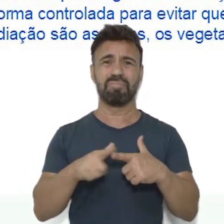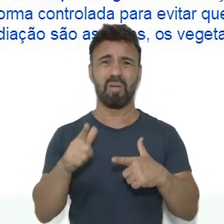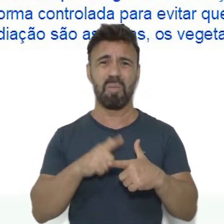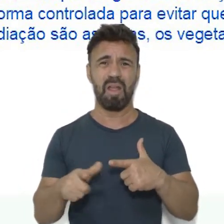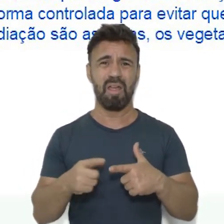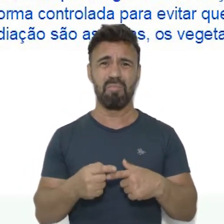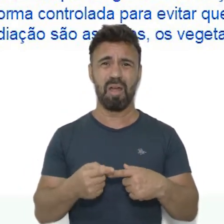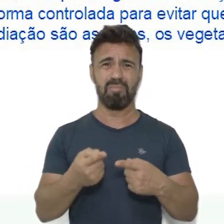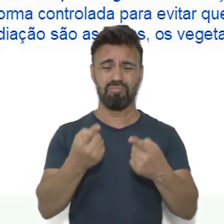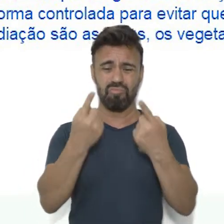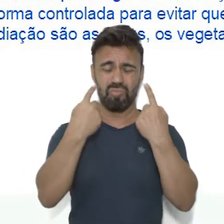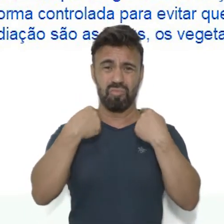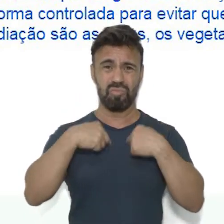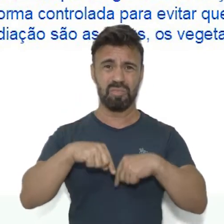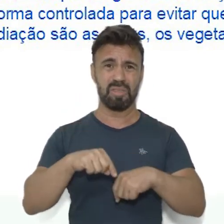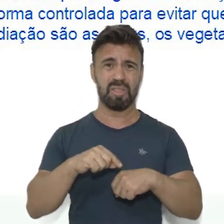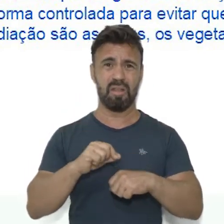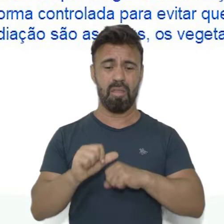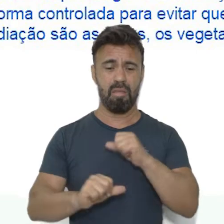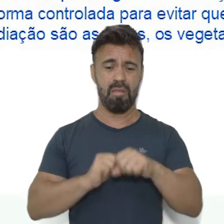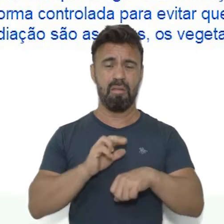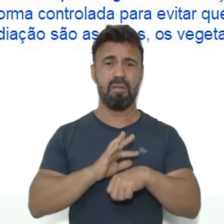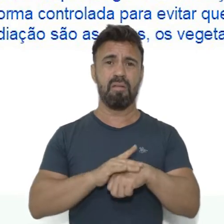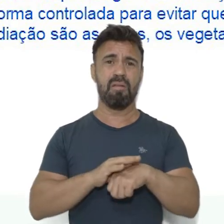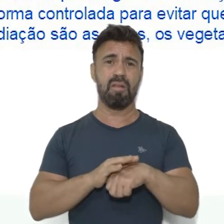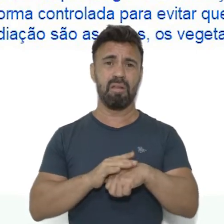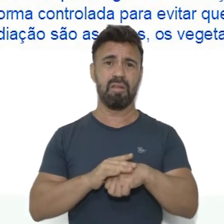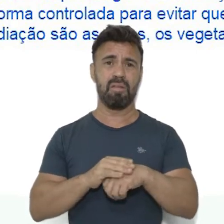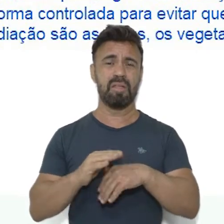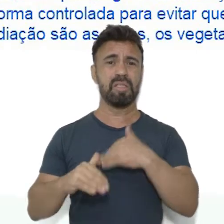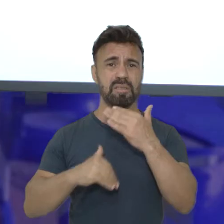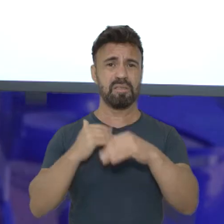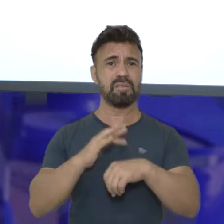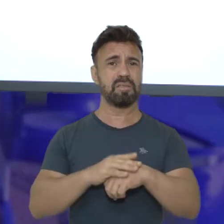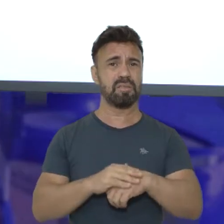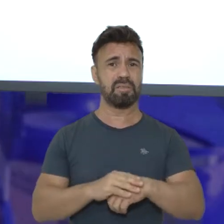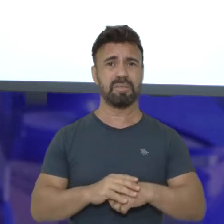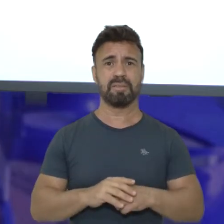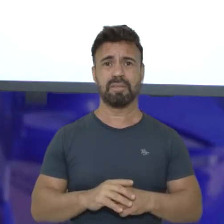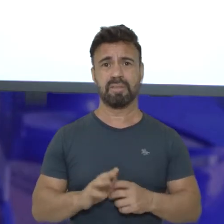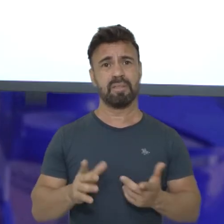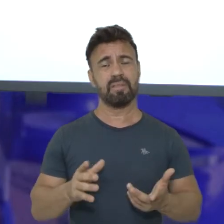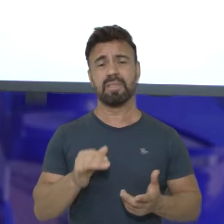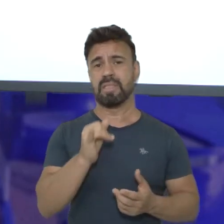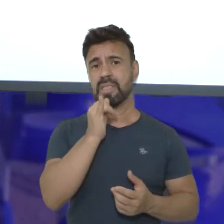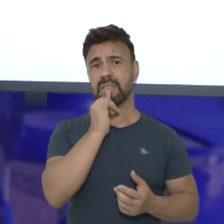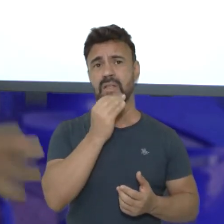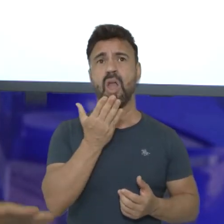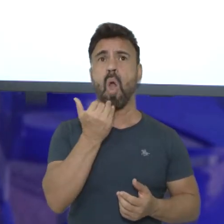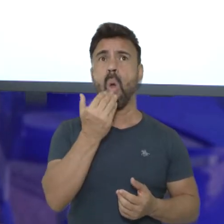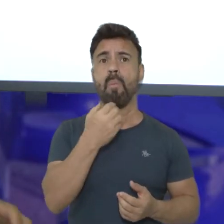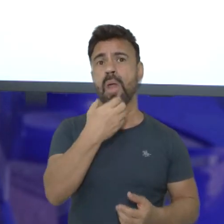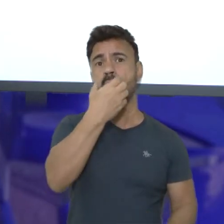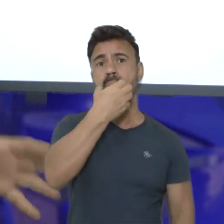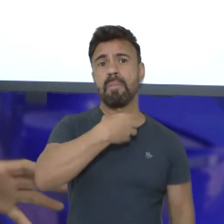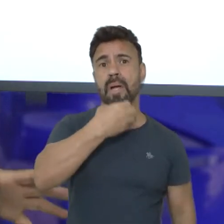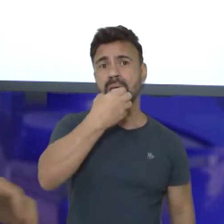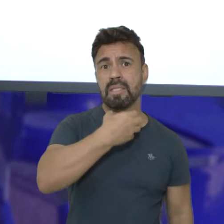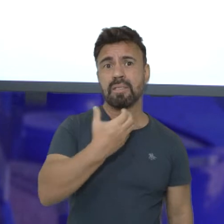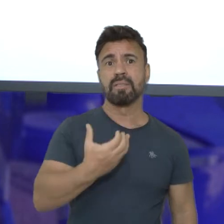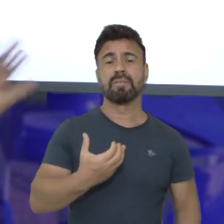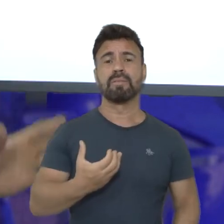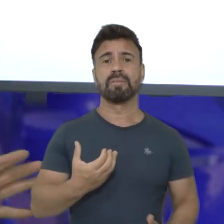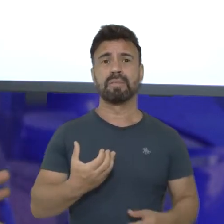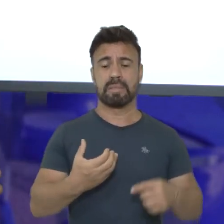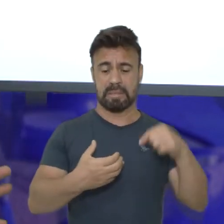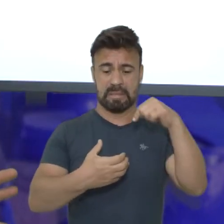e desenvolver algum tipo de doença no seu intestino causada por esse micro-organismo. Então, no caso, você comeu uma maçã e essa maçã tinha